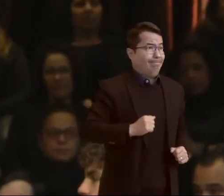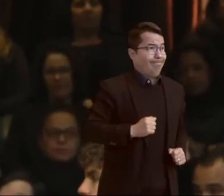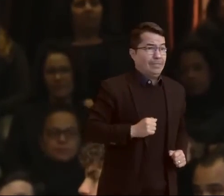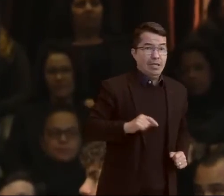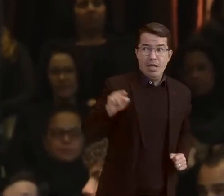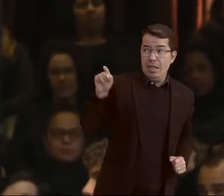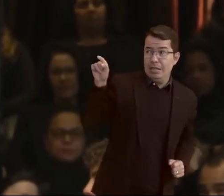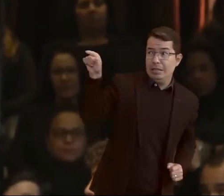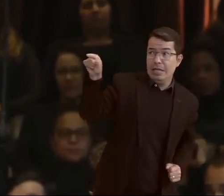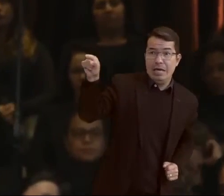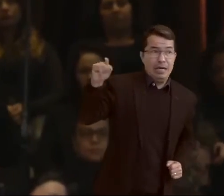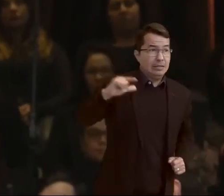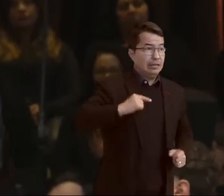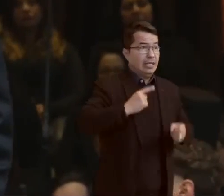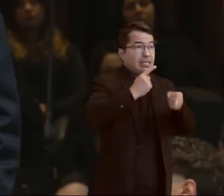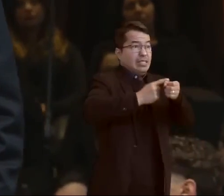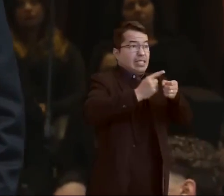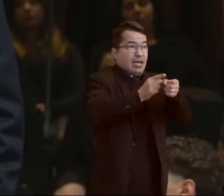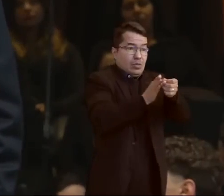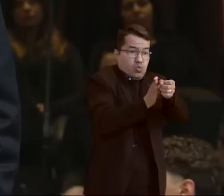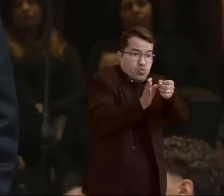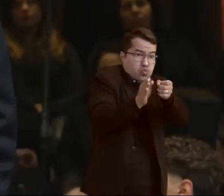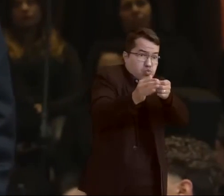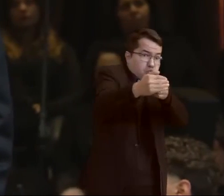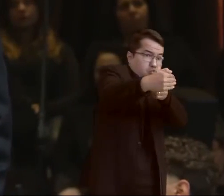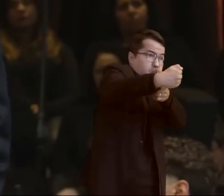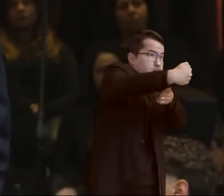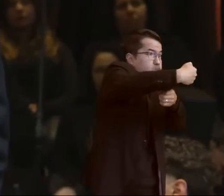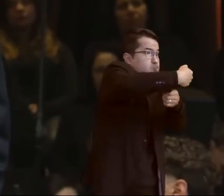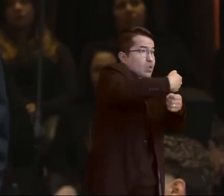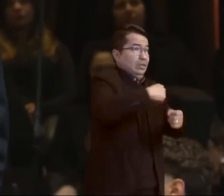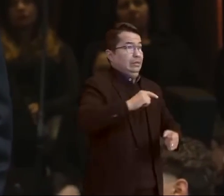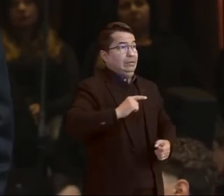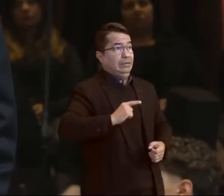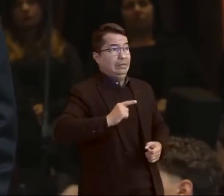Eles têm cidades muradas.